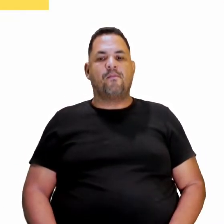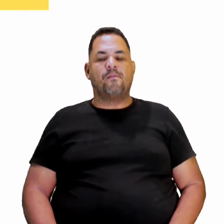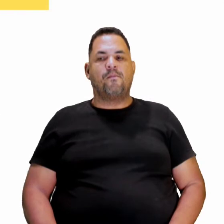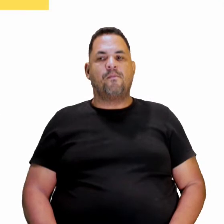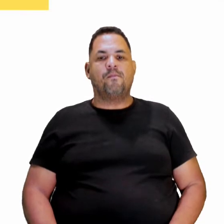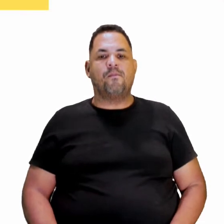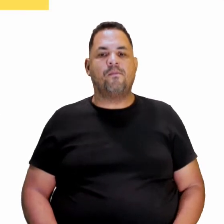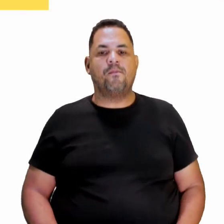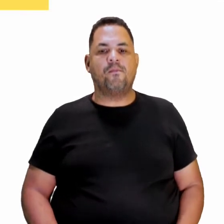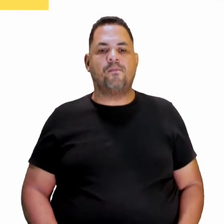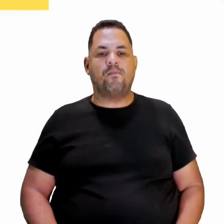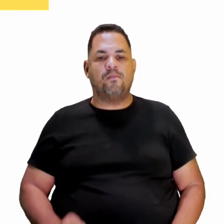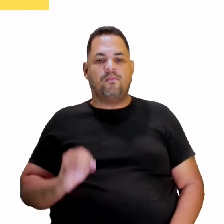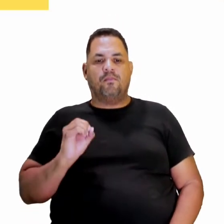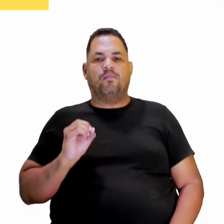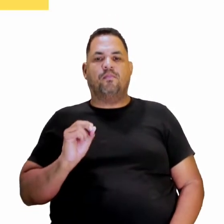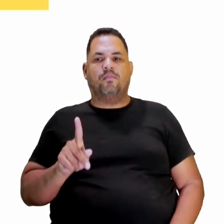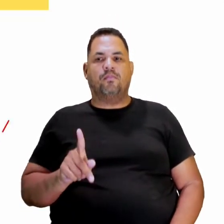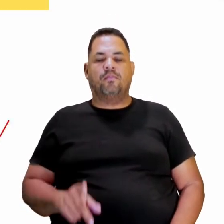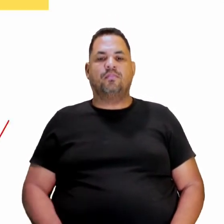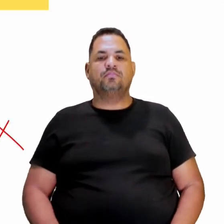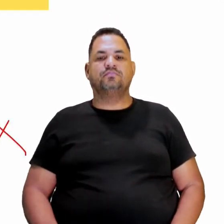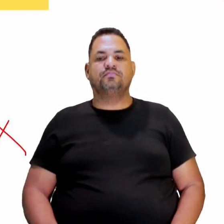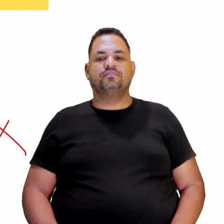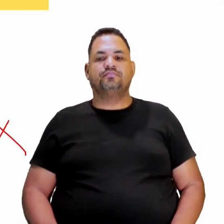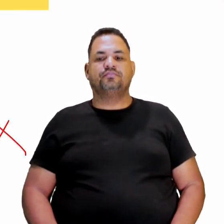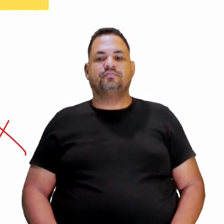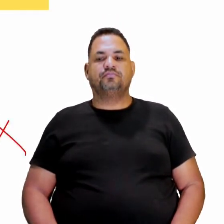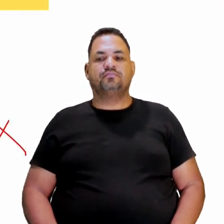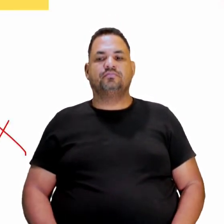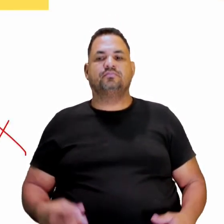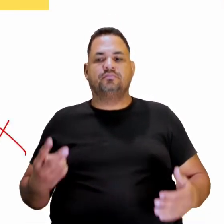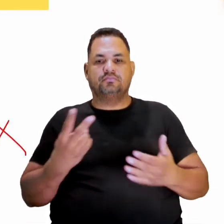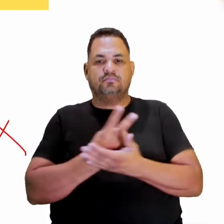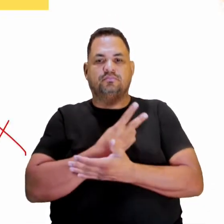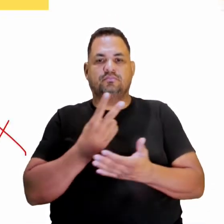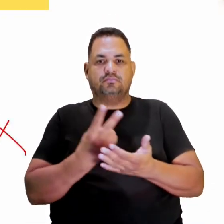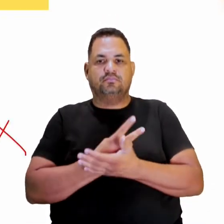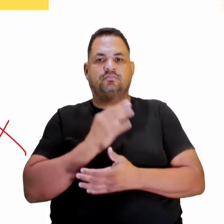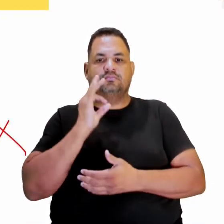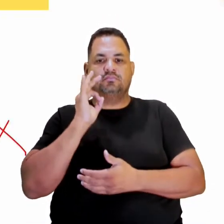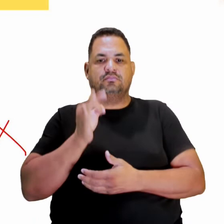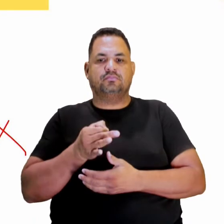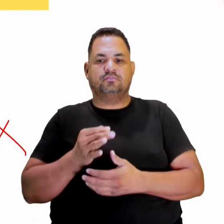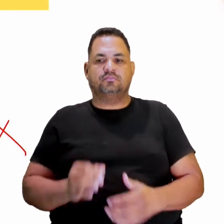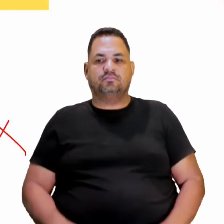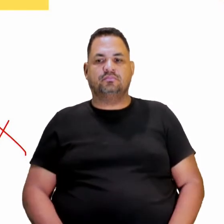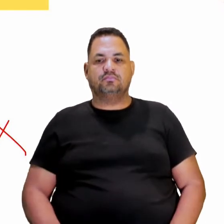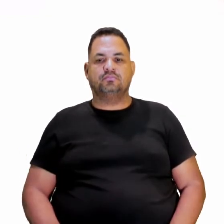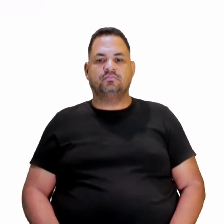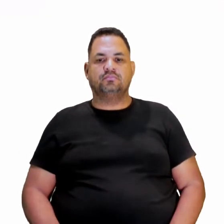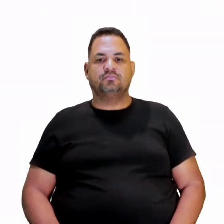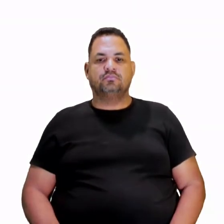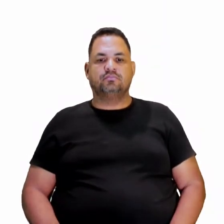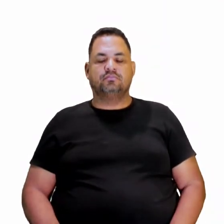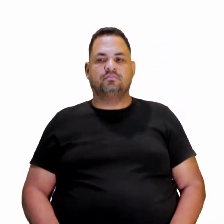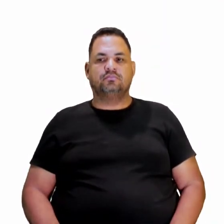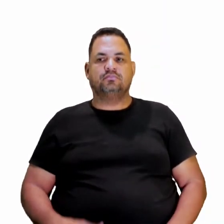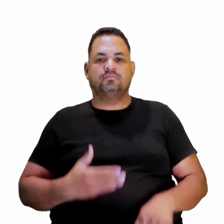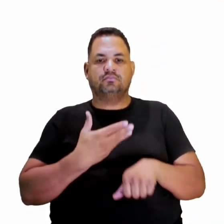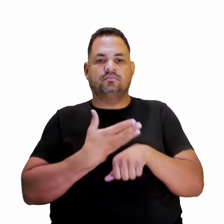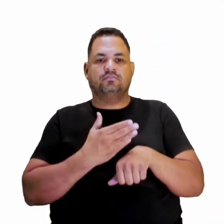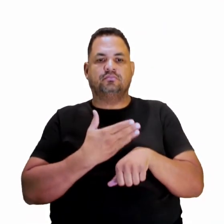she go? Ok. Where did she went? Errado. Certo? Let's practice.